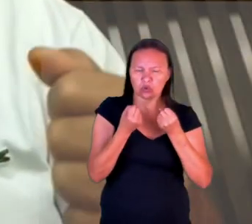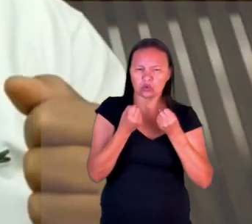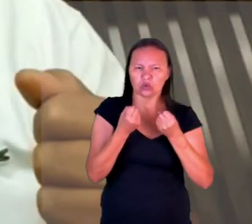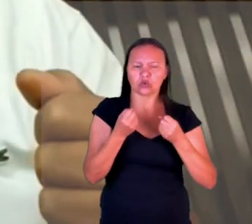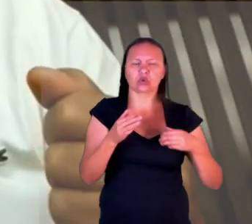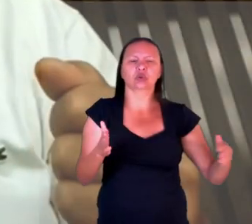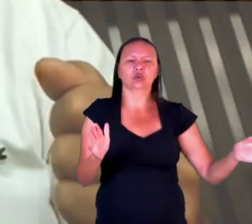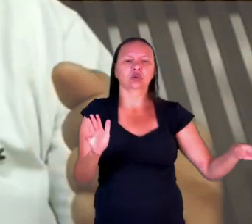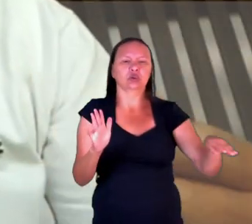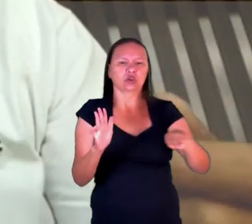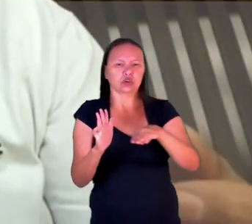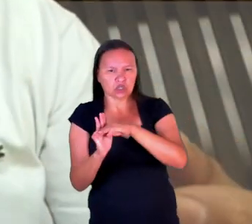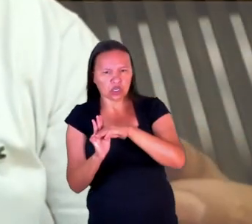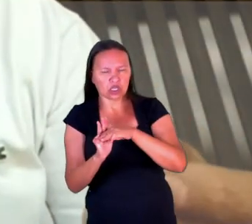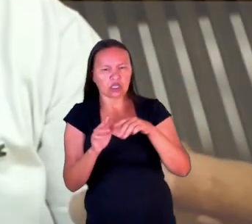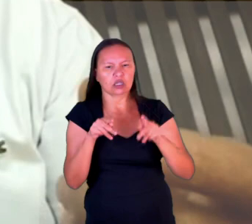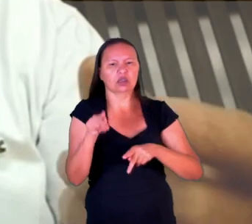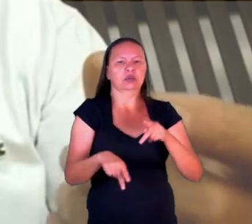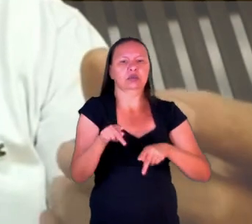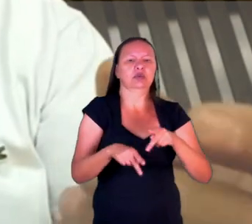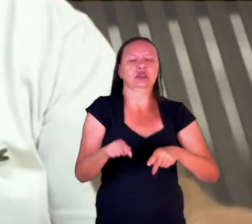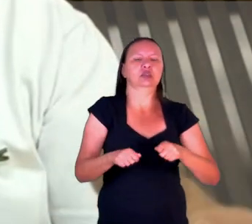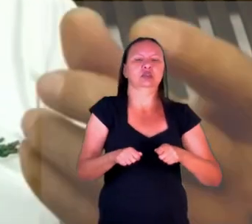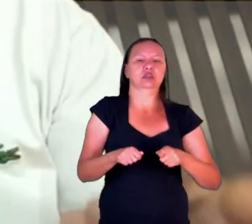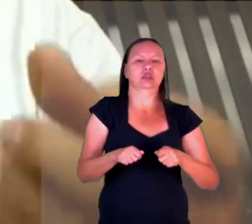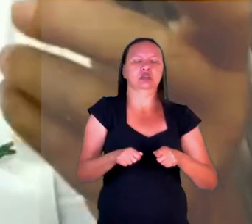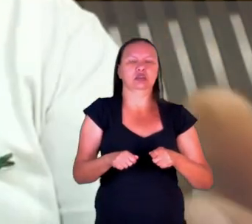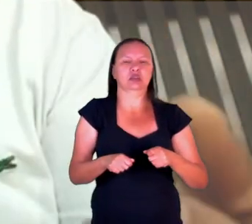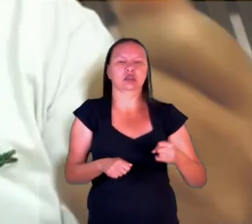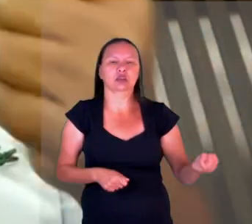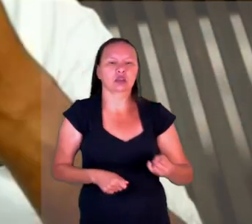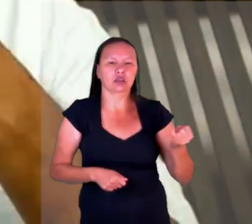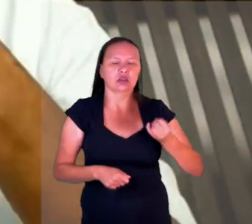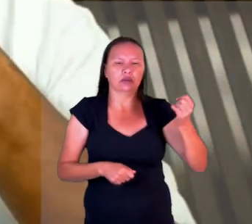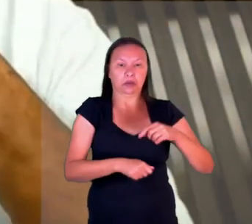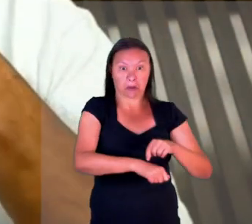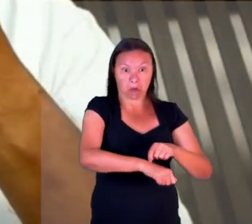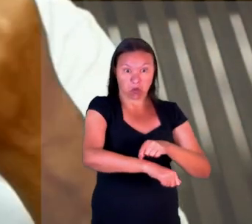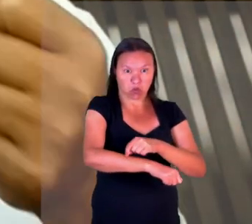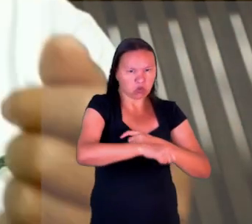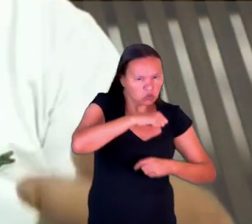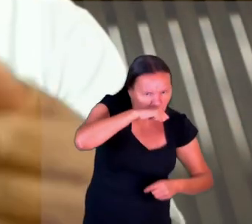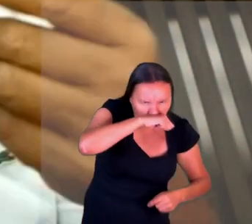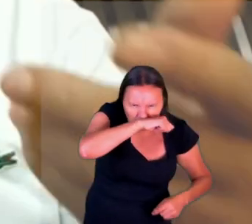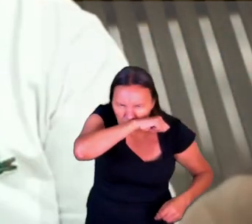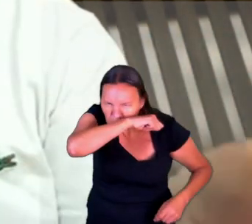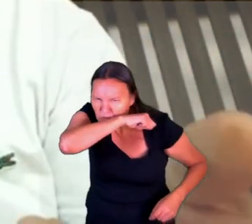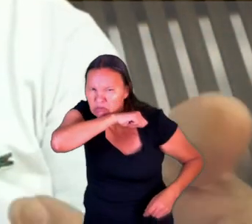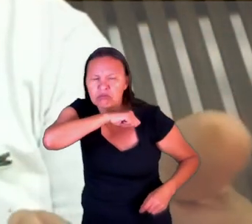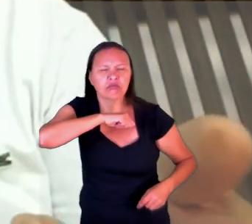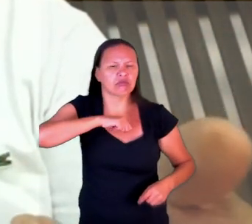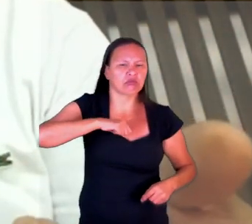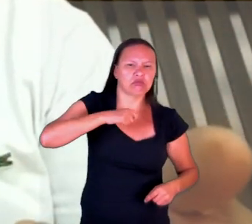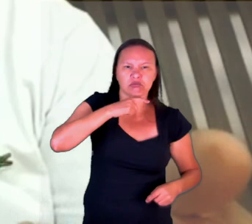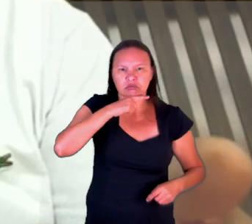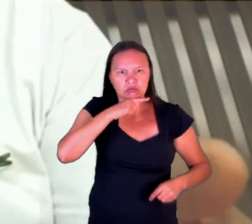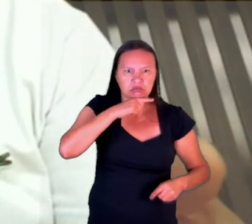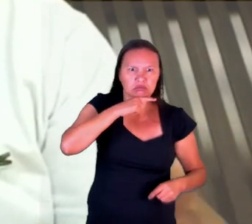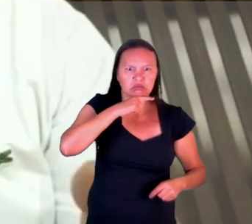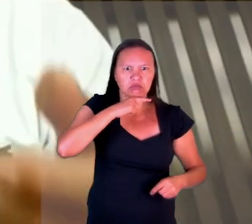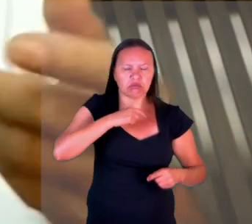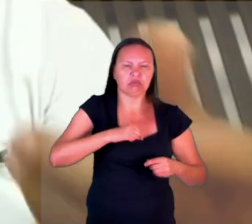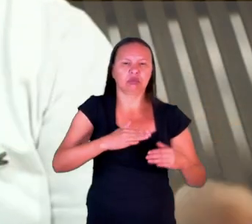de chegada de pessoas eh eh a incidência do tráfico de droga junto a essas pessoas às vezes nas portas do dos